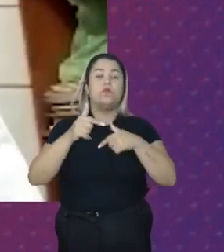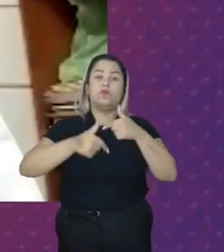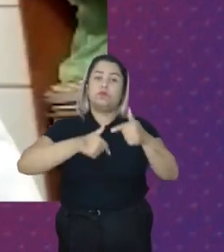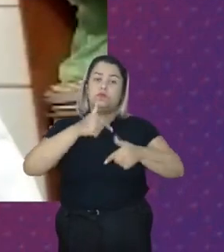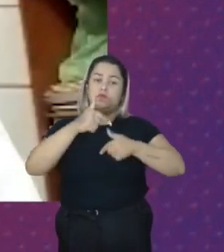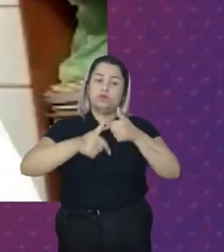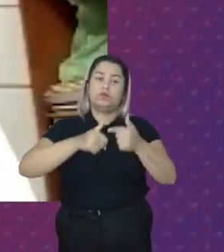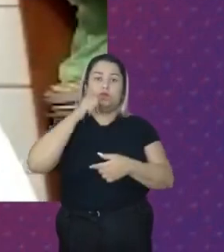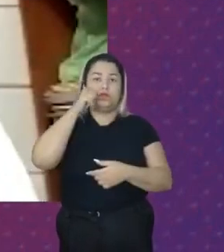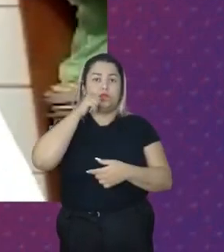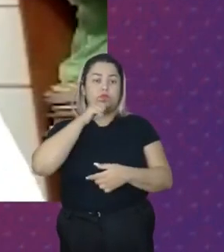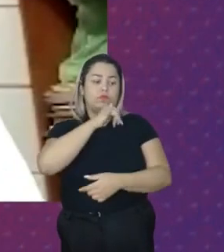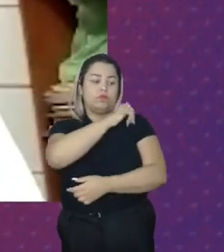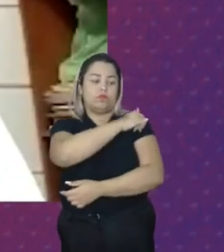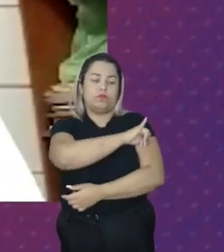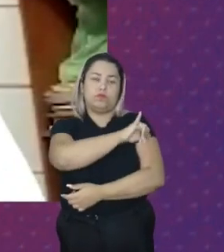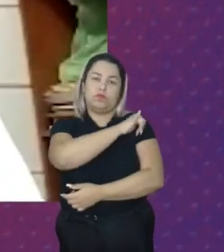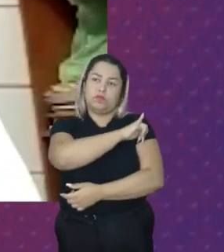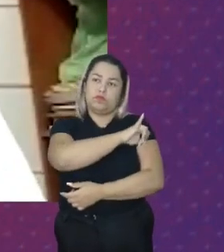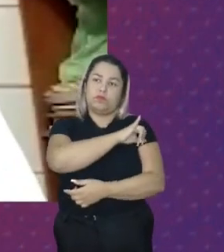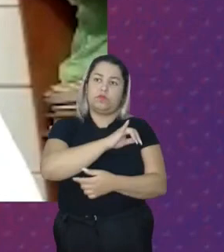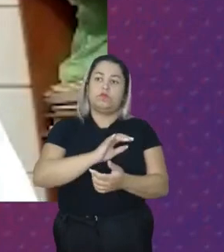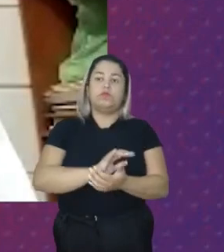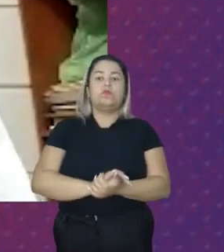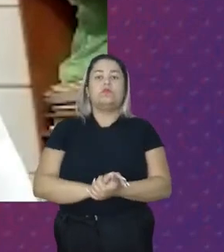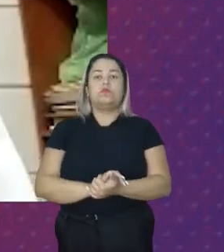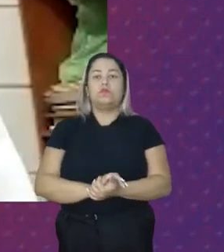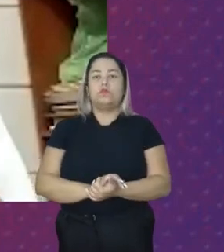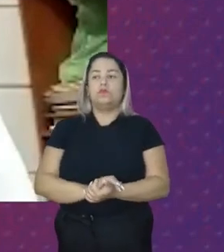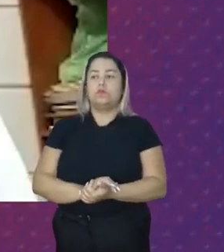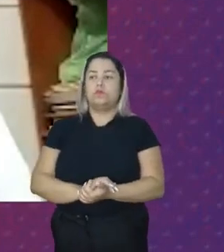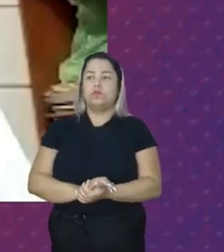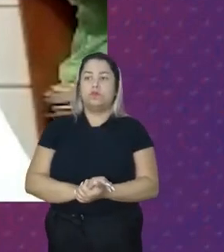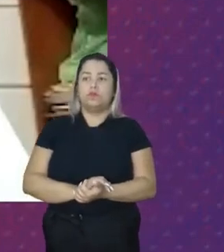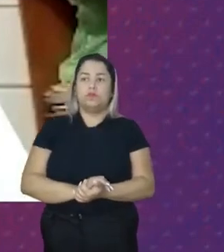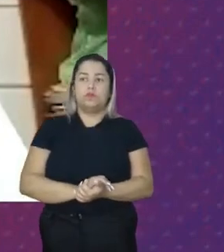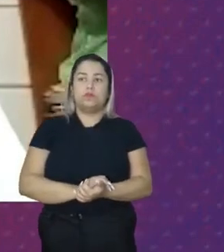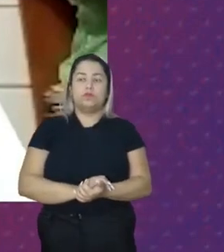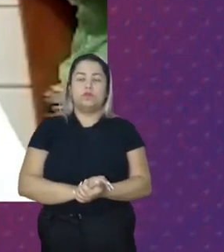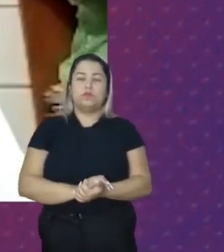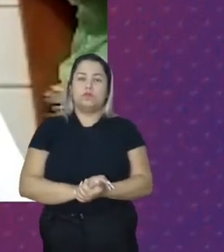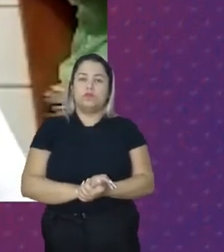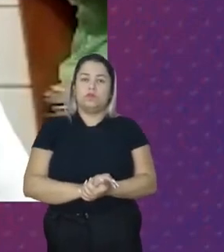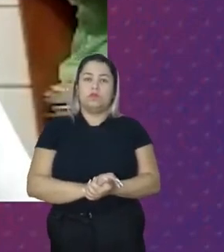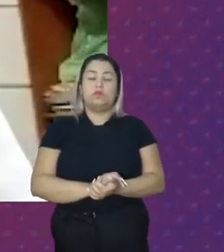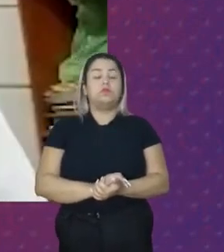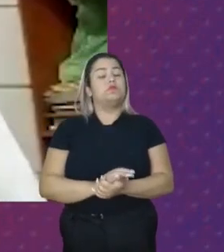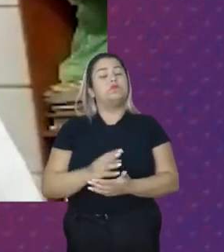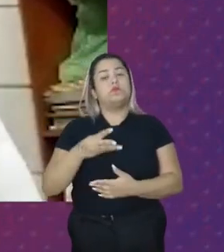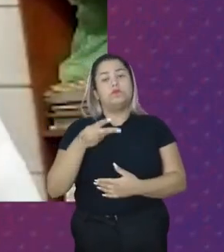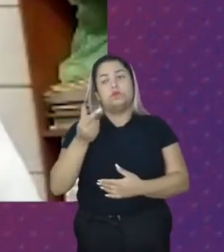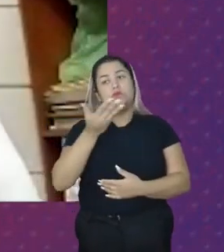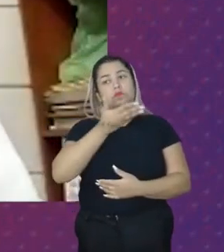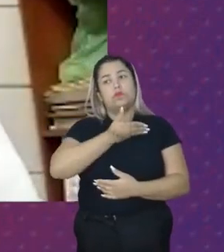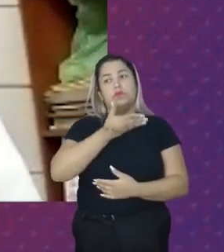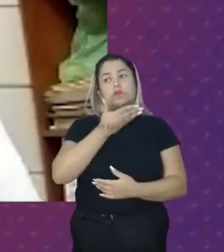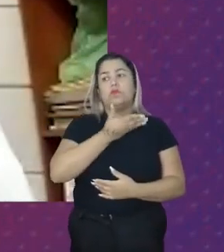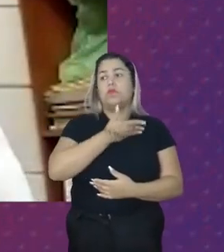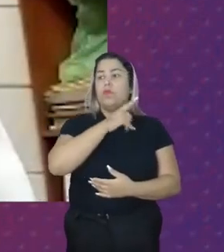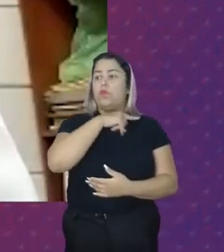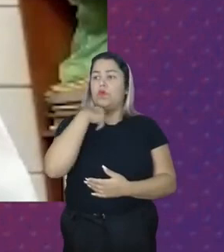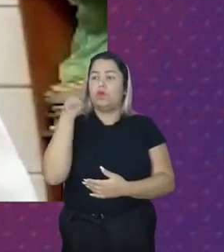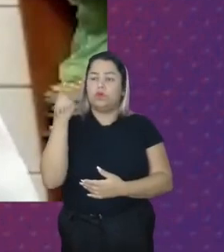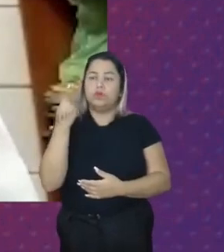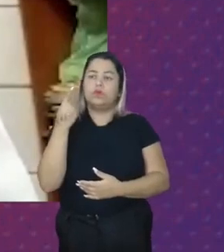doméstica Em Rio de Janeiro A Cleonice Gonçalves Pereira E aí Muitas companheiras Vieram a óbito